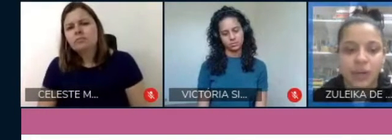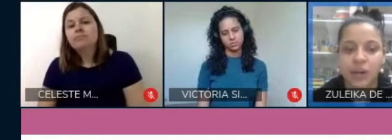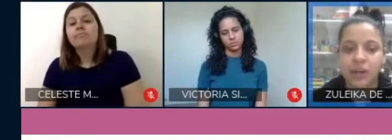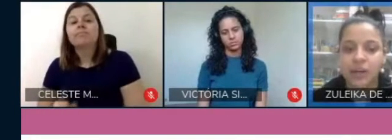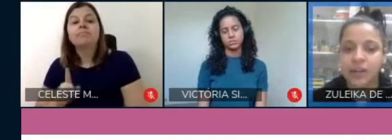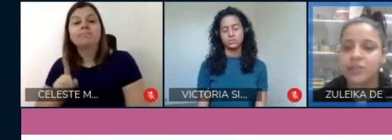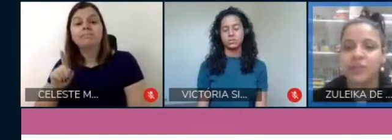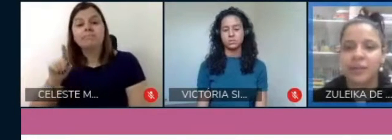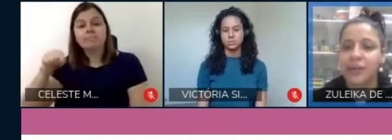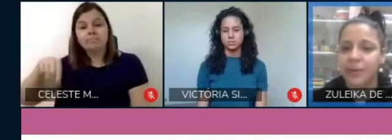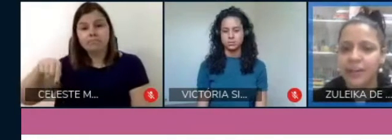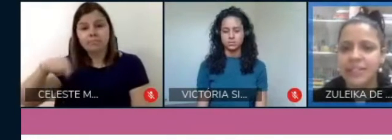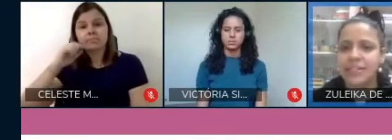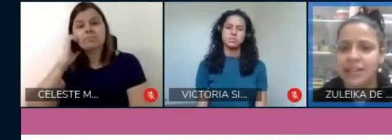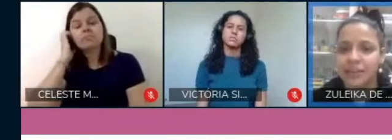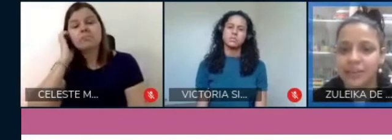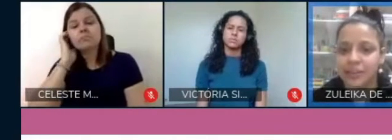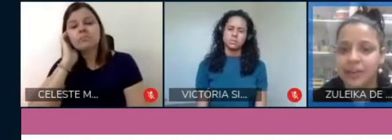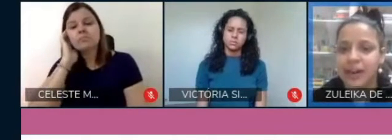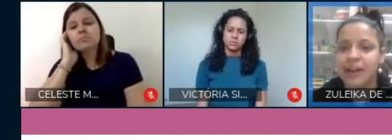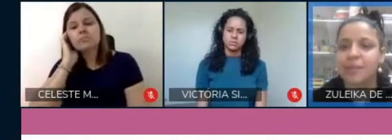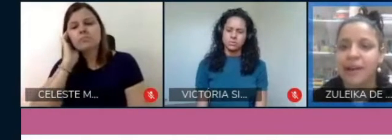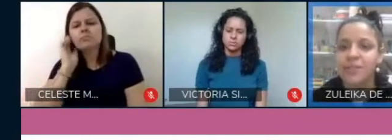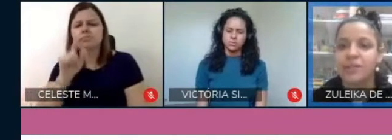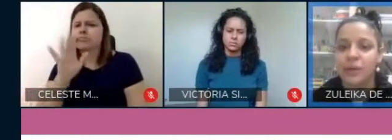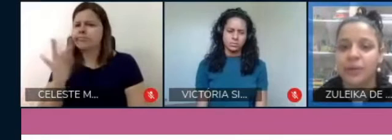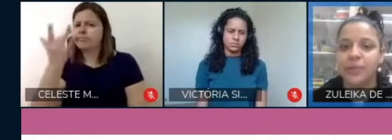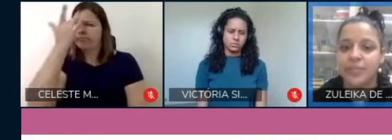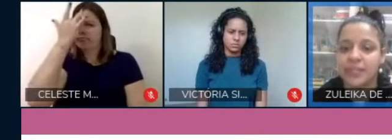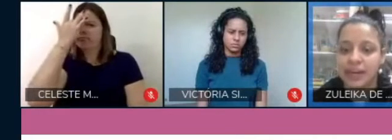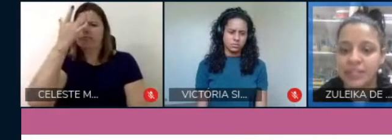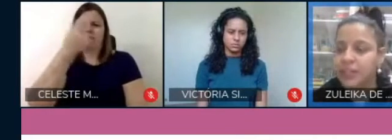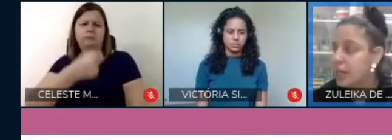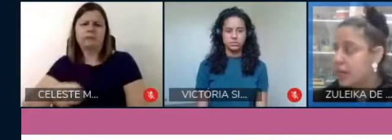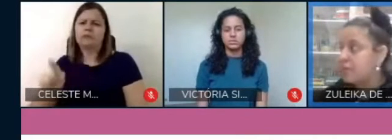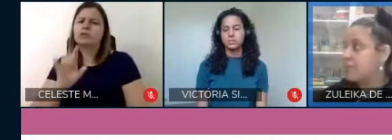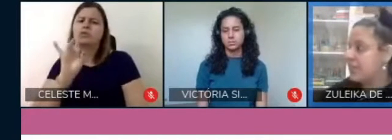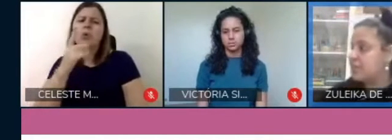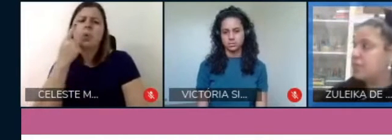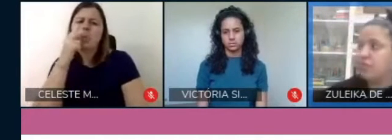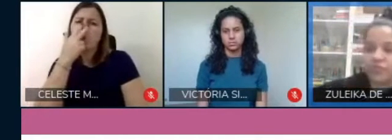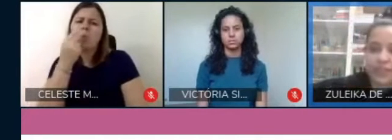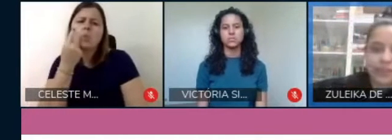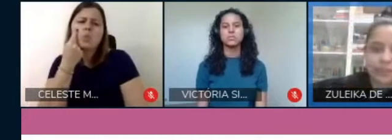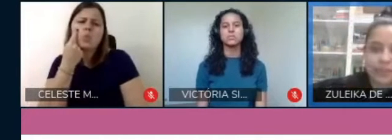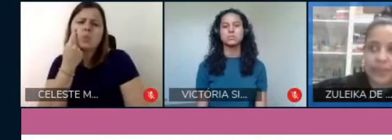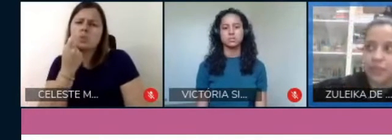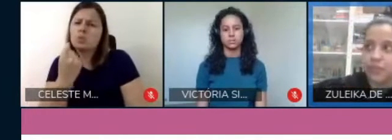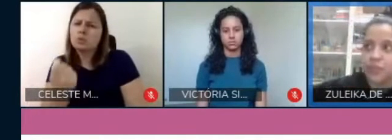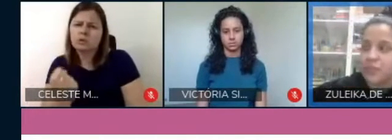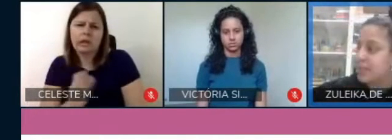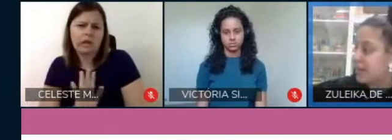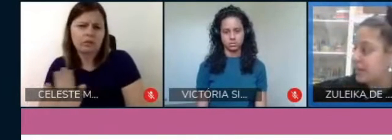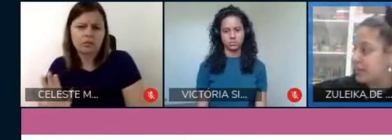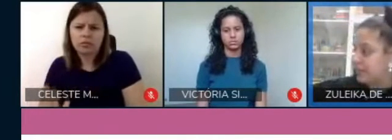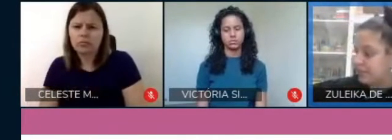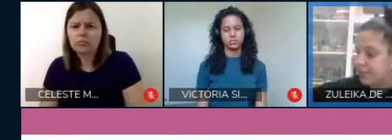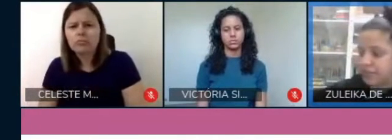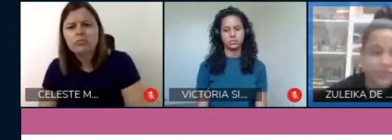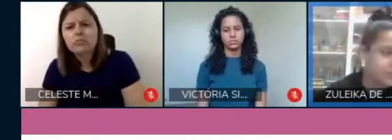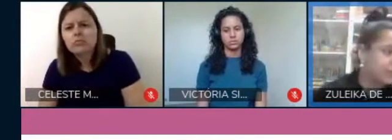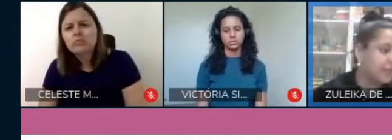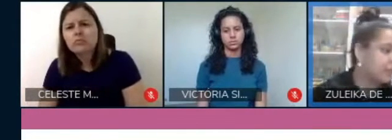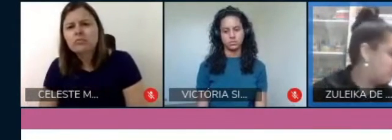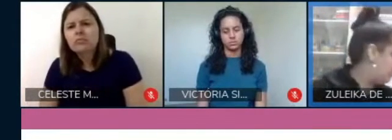Aqui, só isso também não é necessário decorar, é mais uma curiosidade. Vocês vão ver, eu vou mostrar